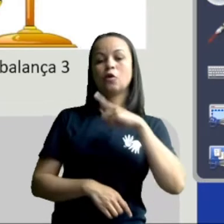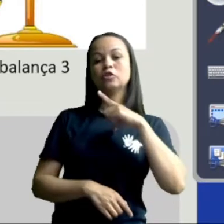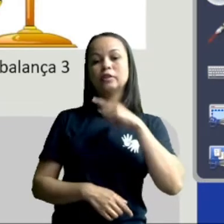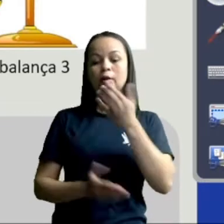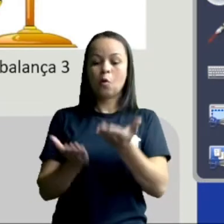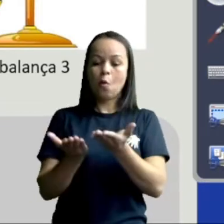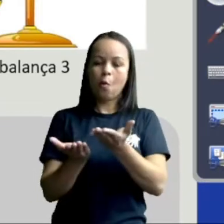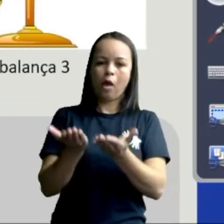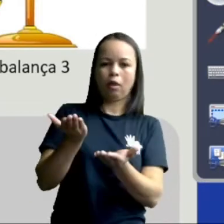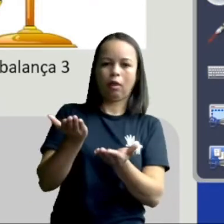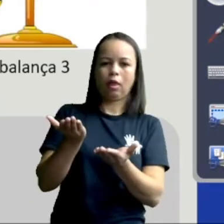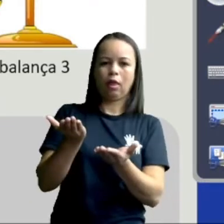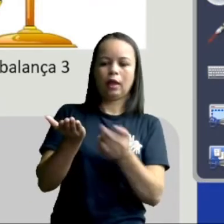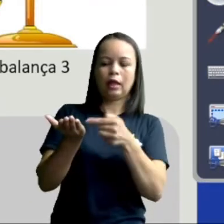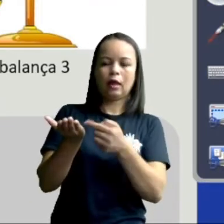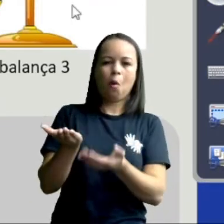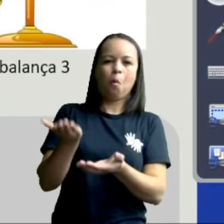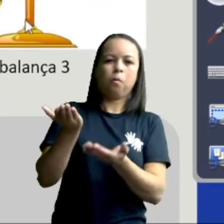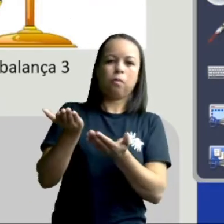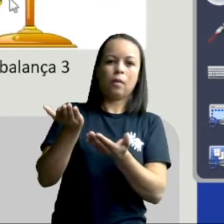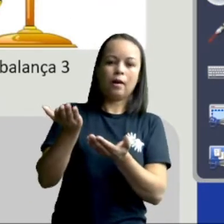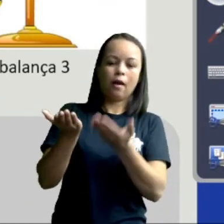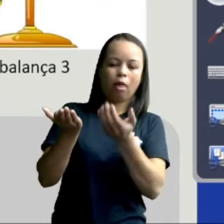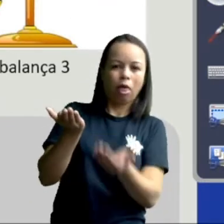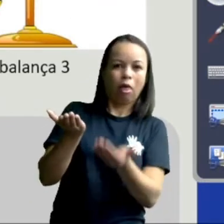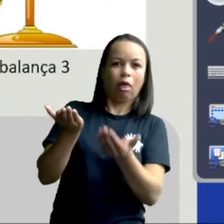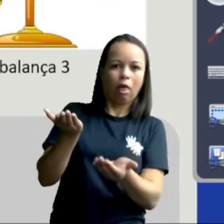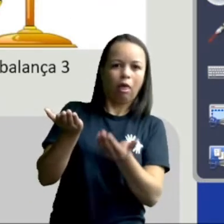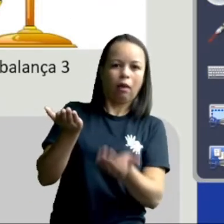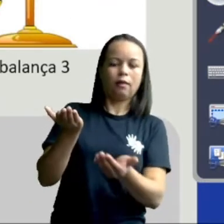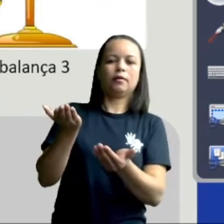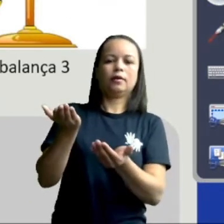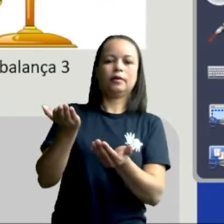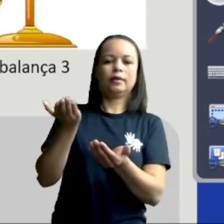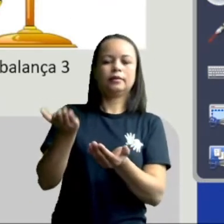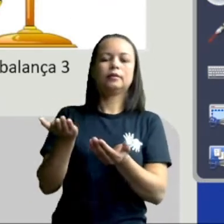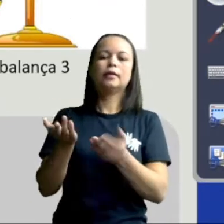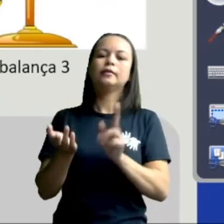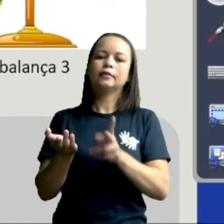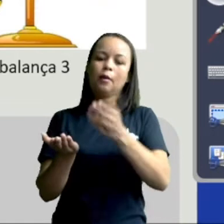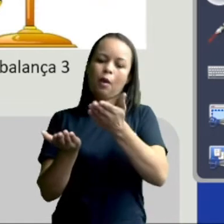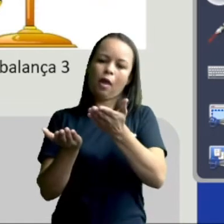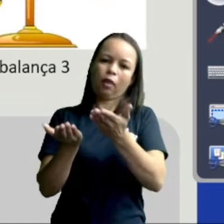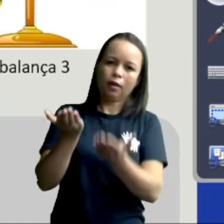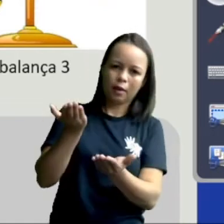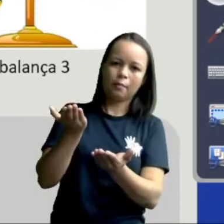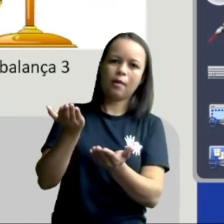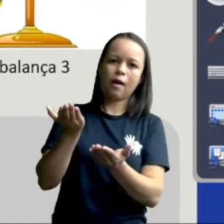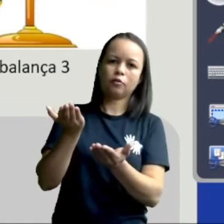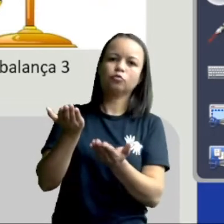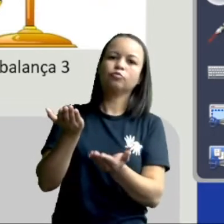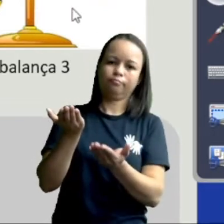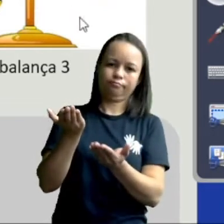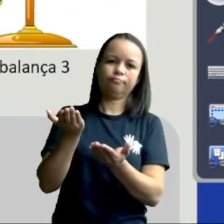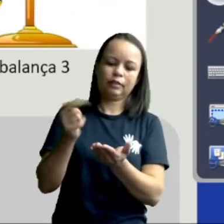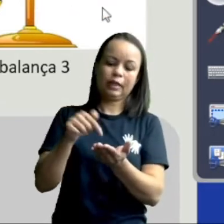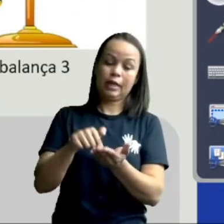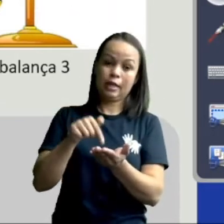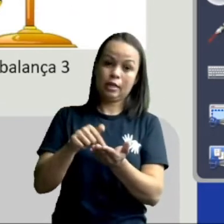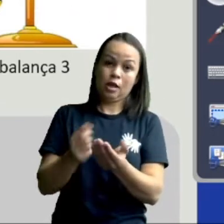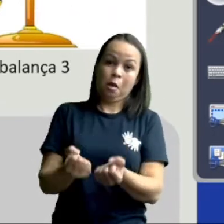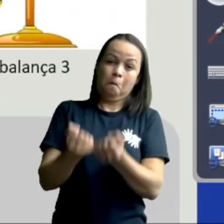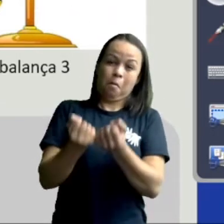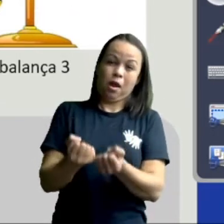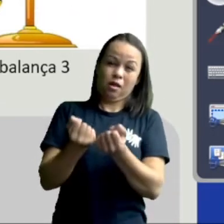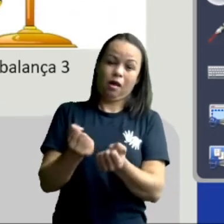mais pesado que o outro. E no caso, o prato mais pesado sempre é aquele que fica mais baixo. O